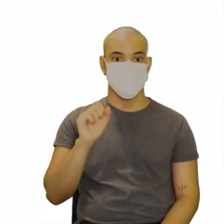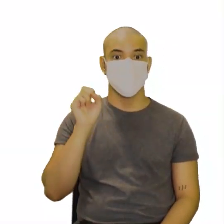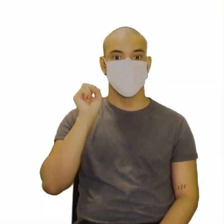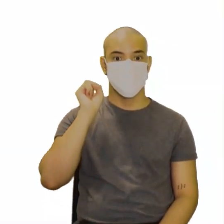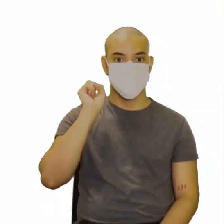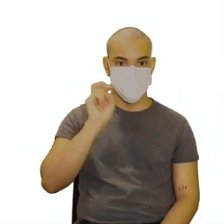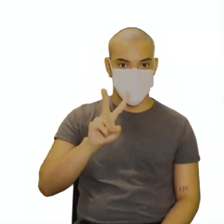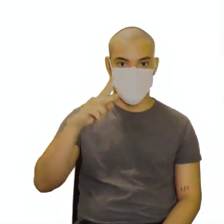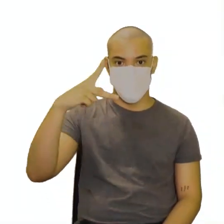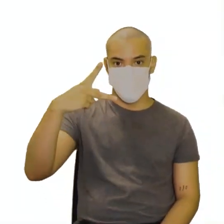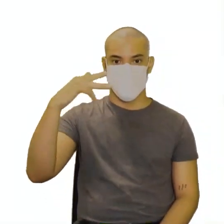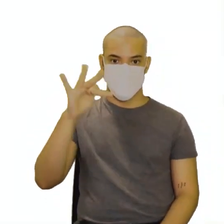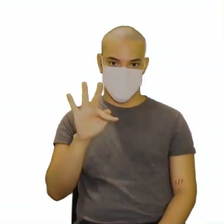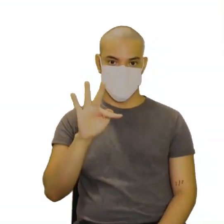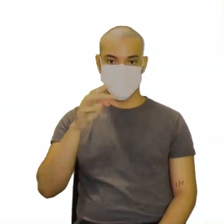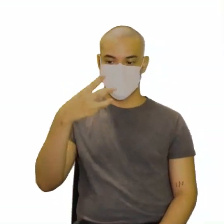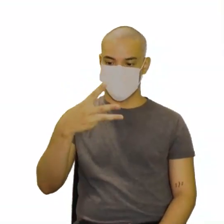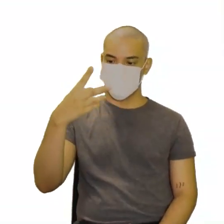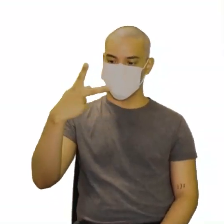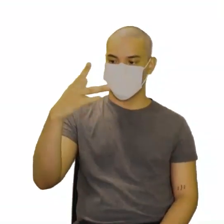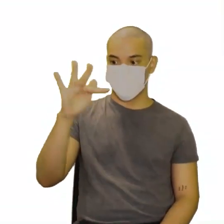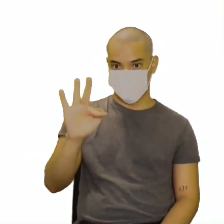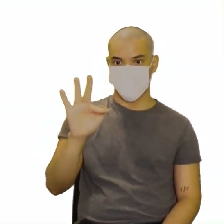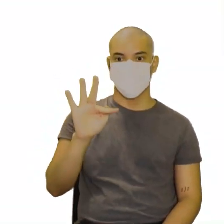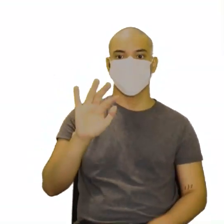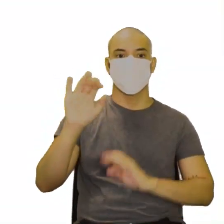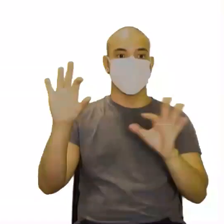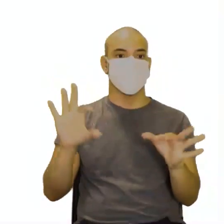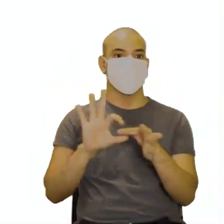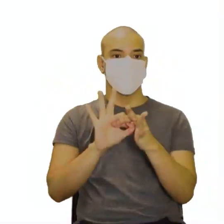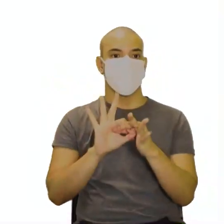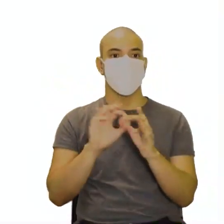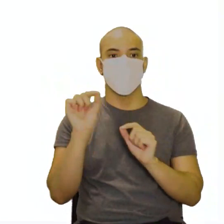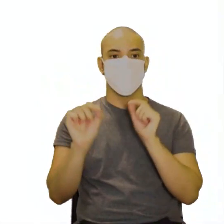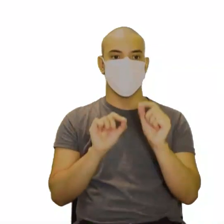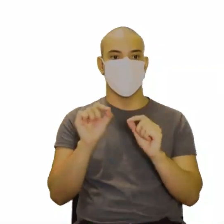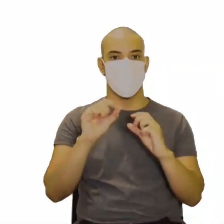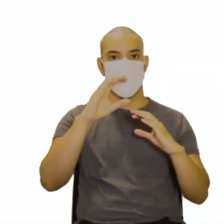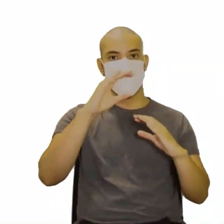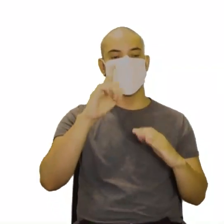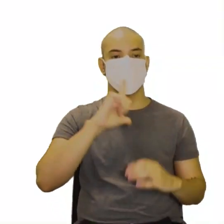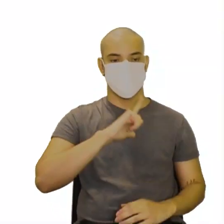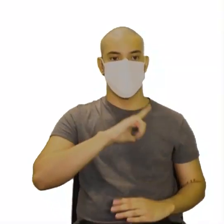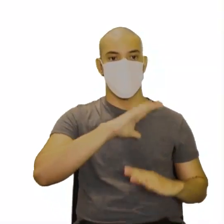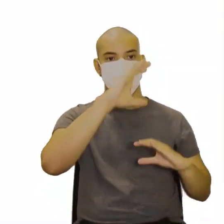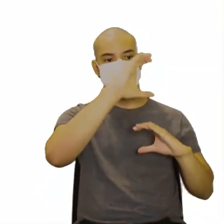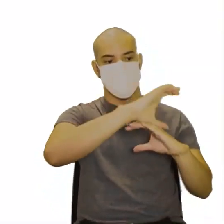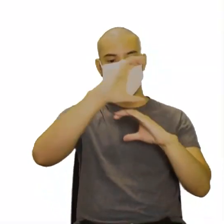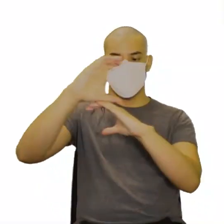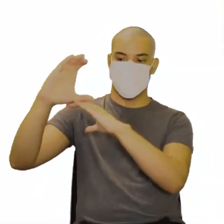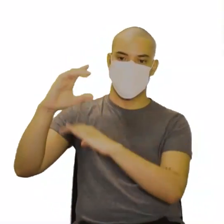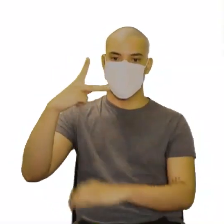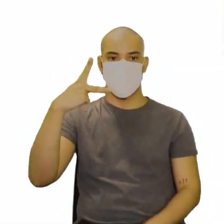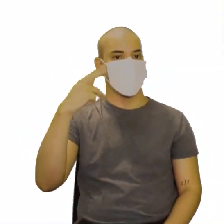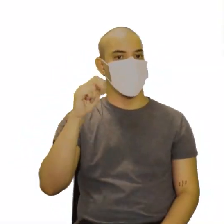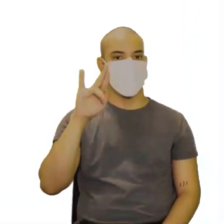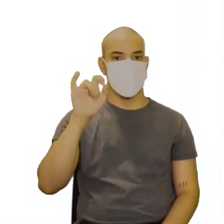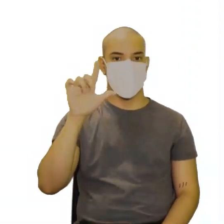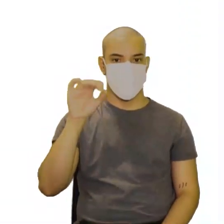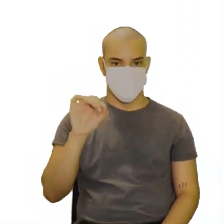e 3 picofarad são associados em paralelo. Então, eu tenho 2,